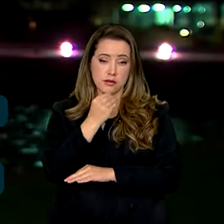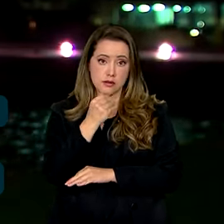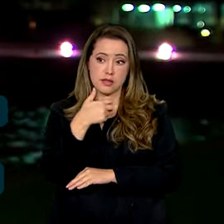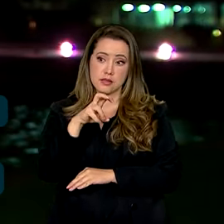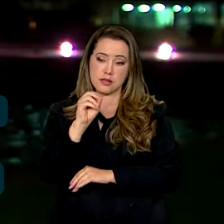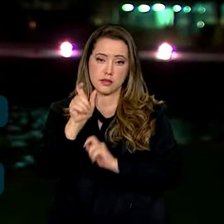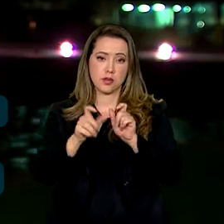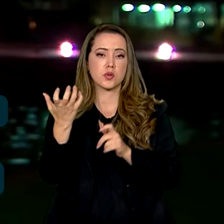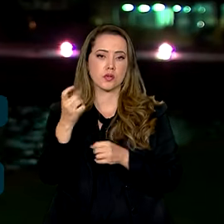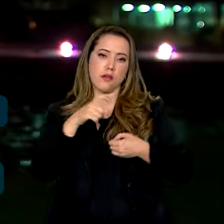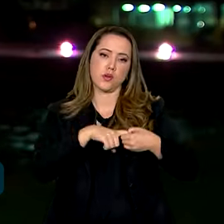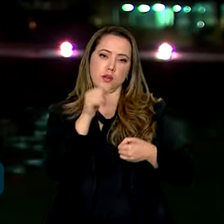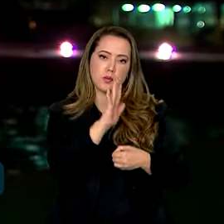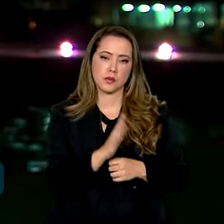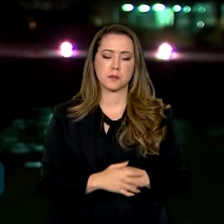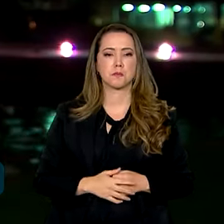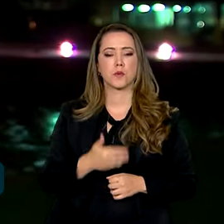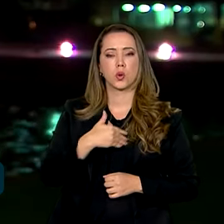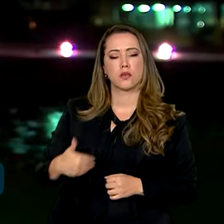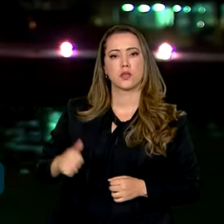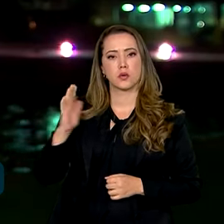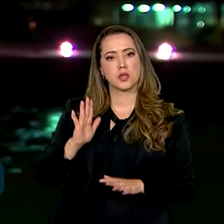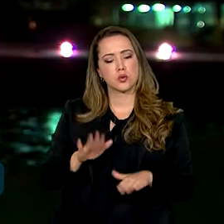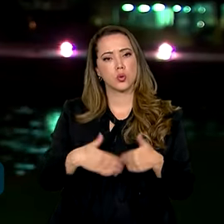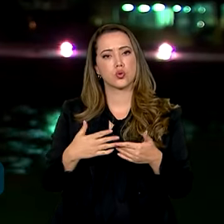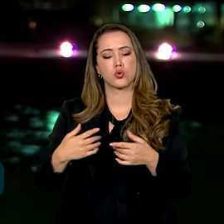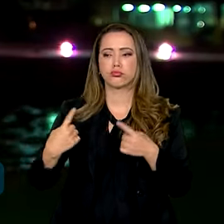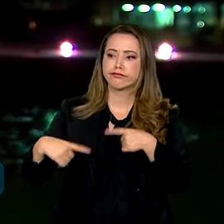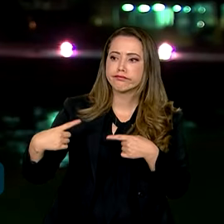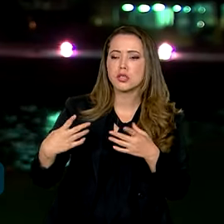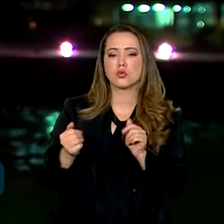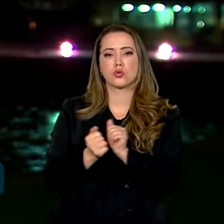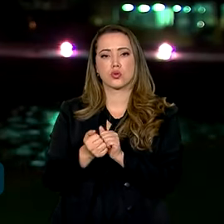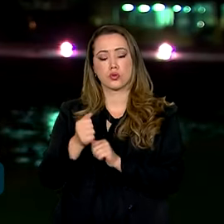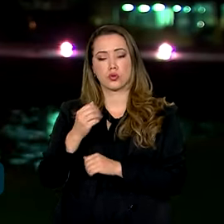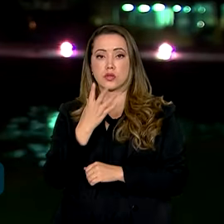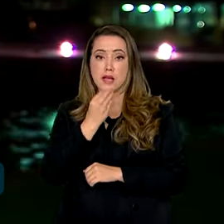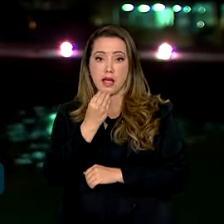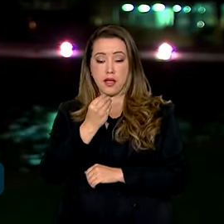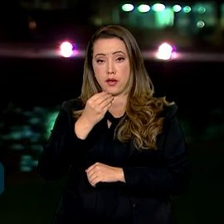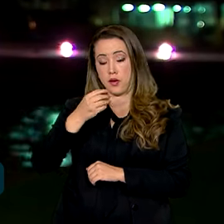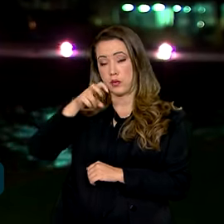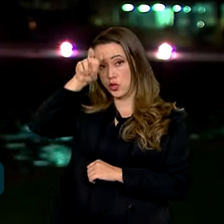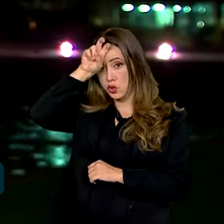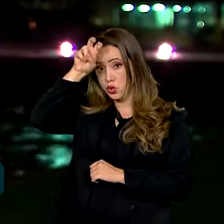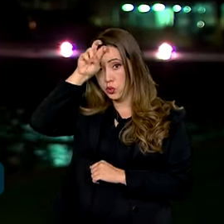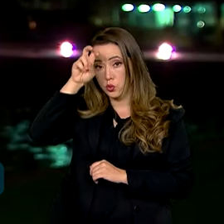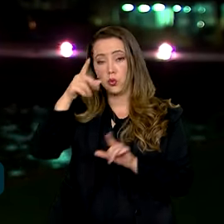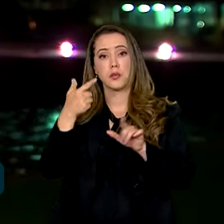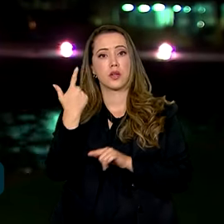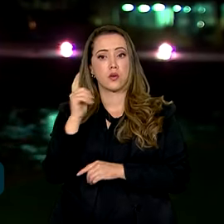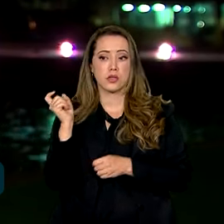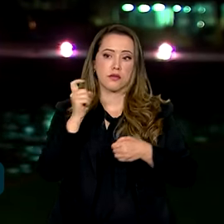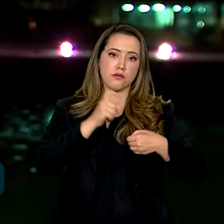na repatriação. O governo brasileiro continua as negociações com Israel e Egito para trazer de volta ao país um grupo com cerca